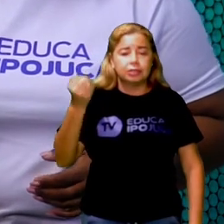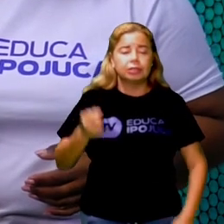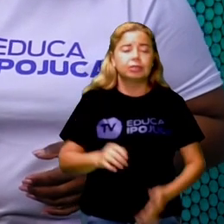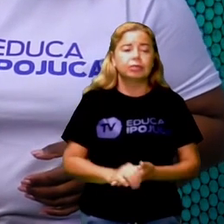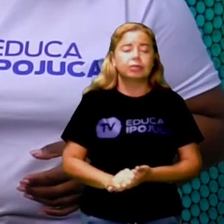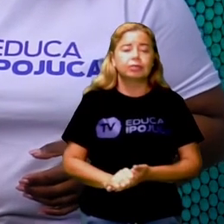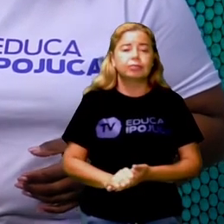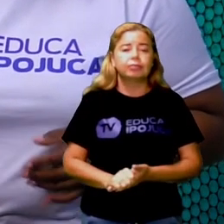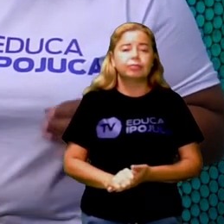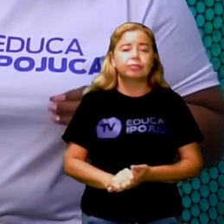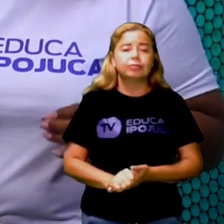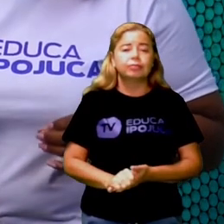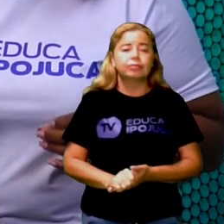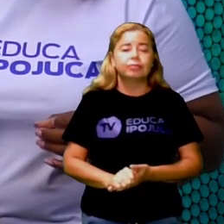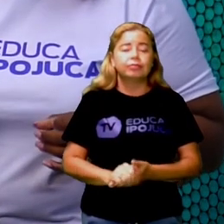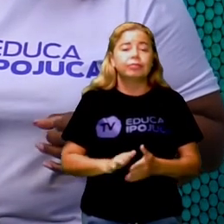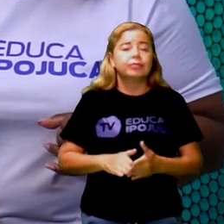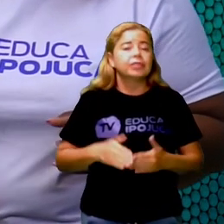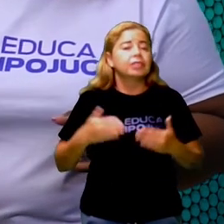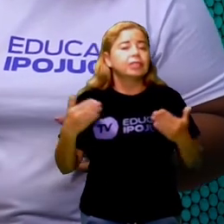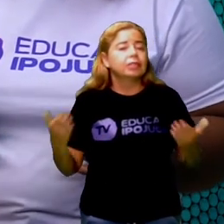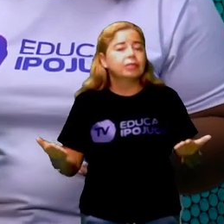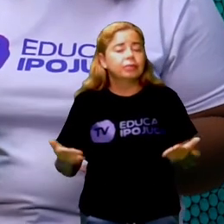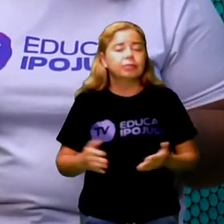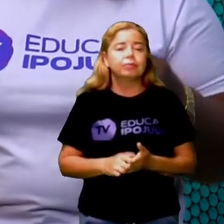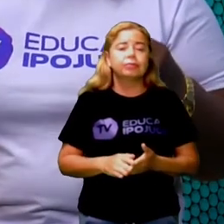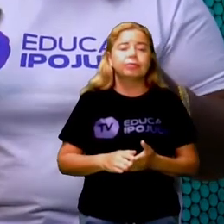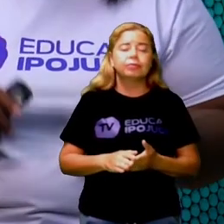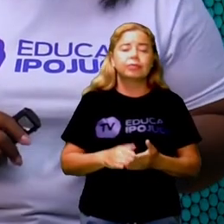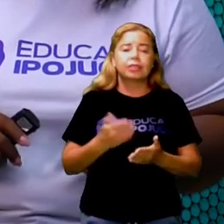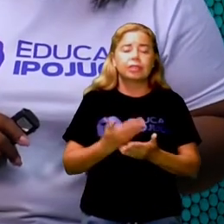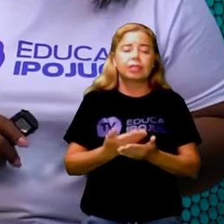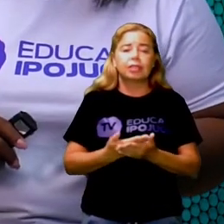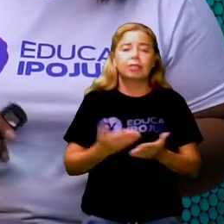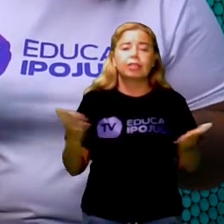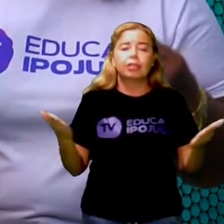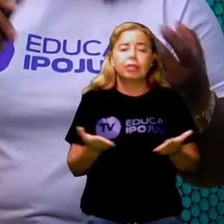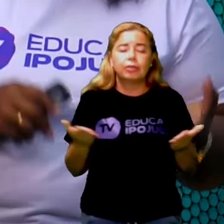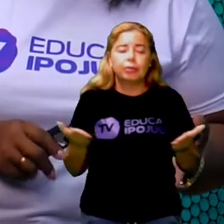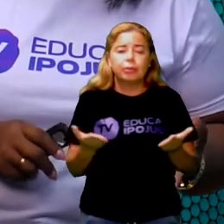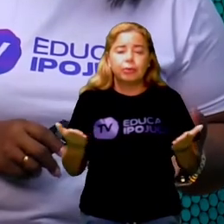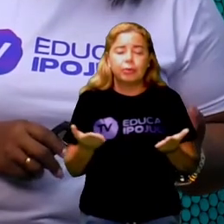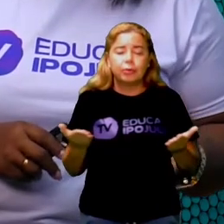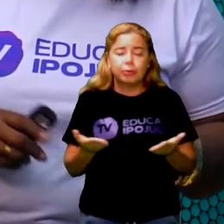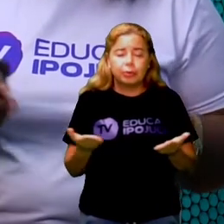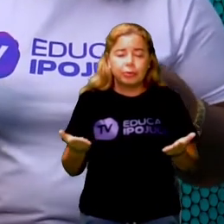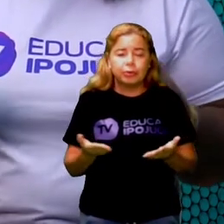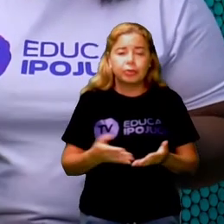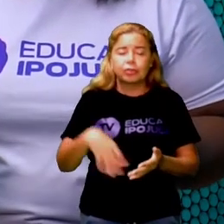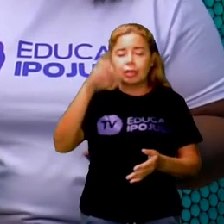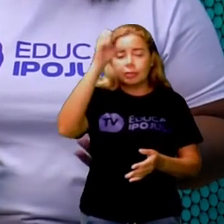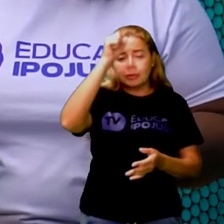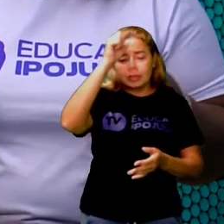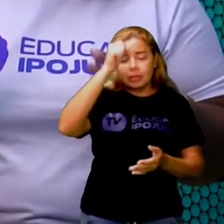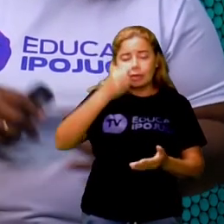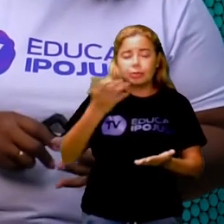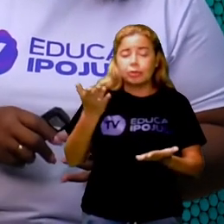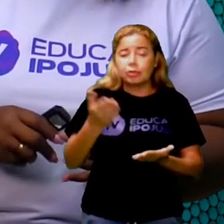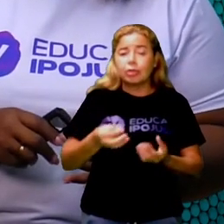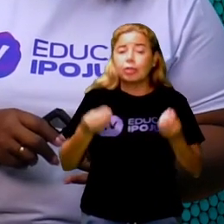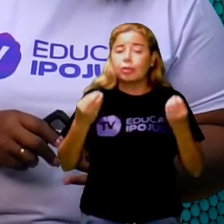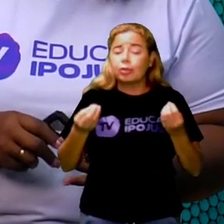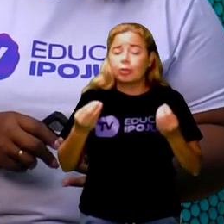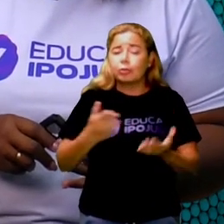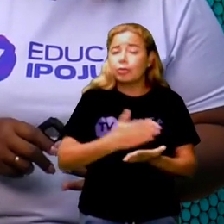Então, fica aí a nossa aula de hoje sobre o surgimento da moeda, surgimento